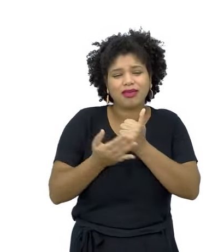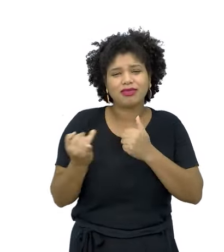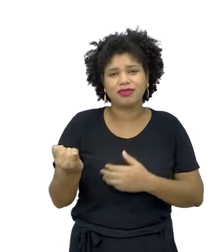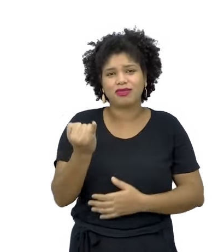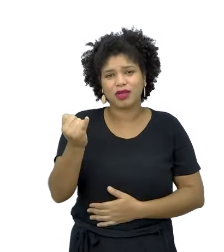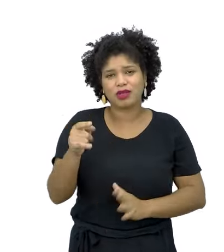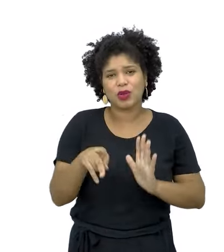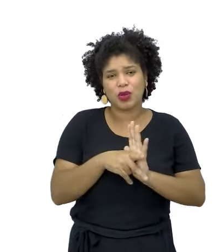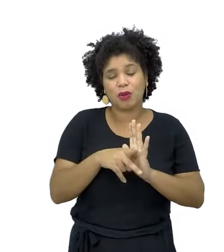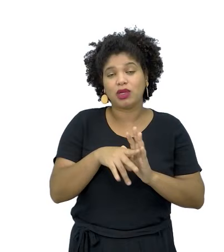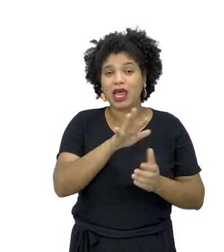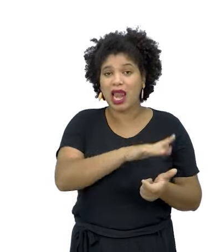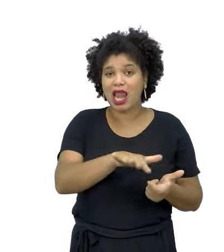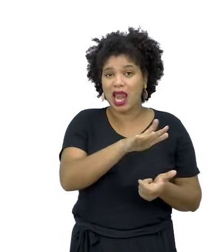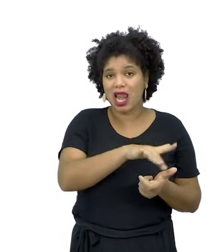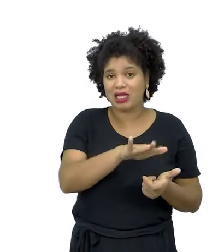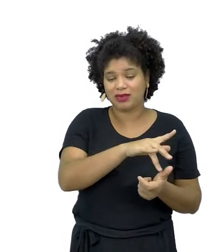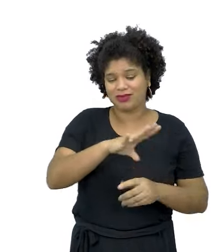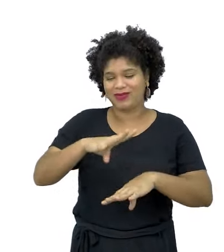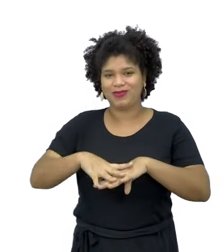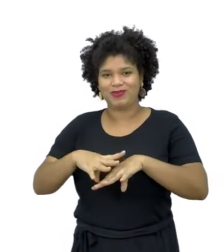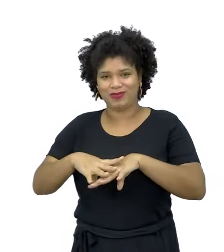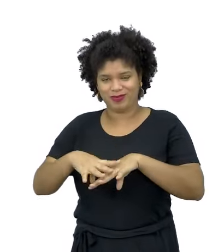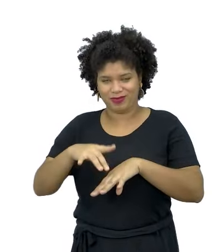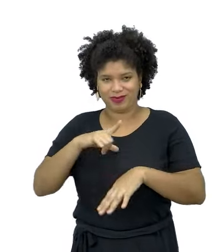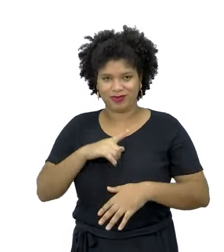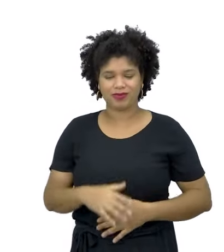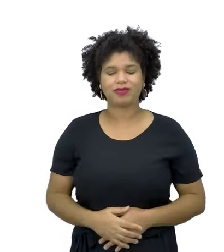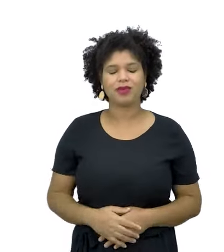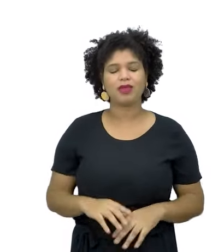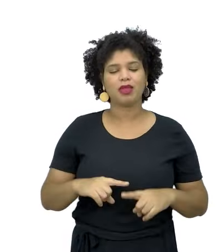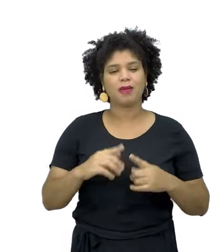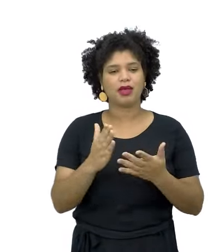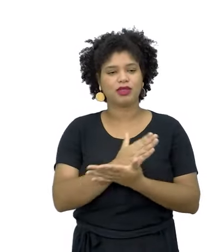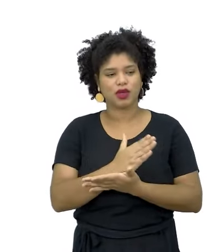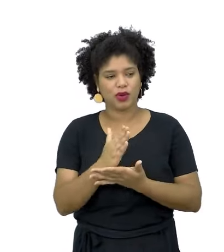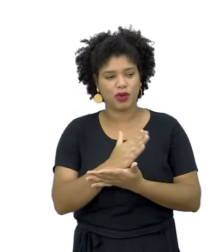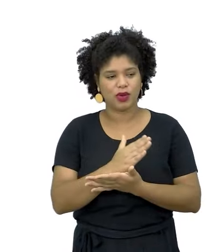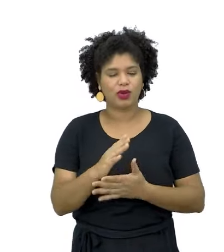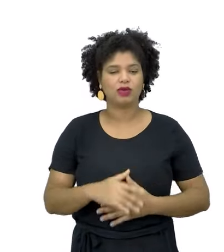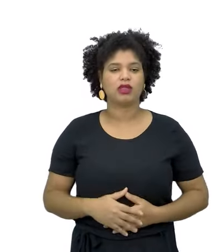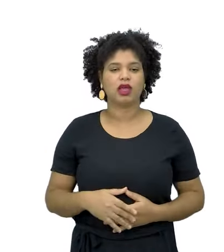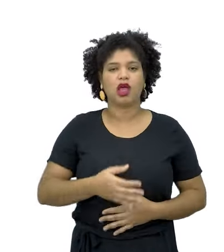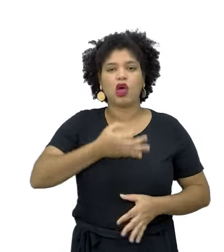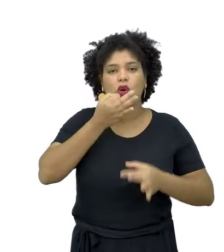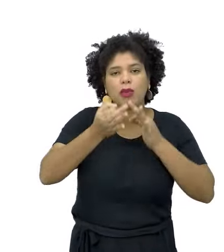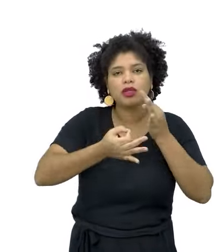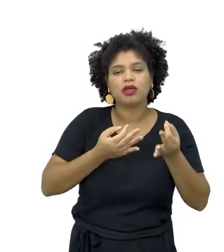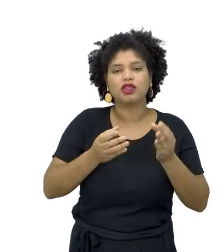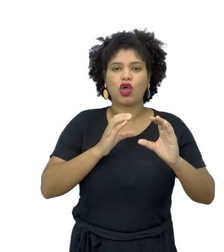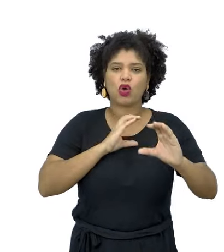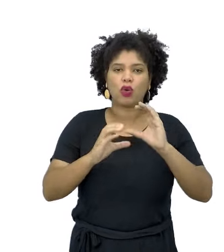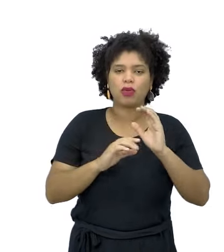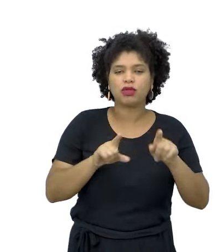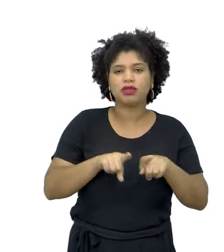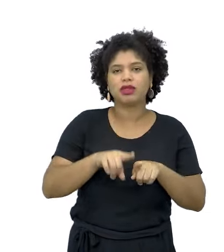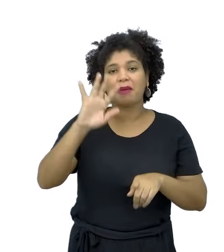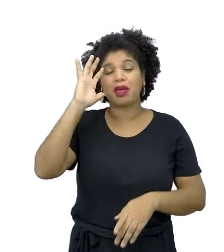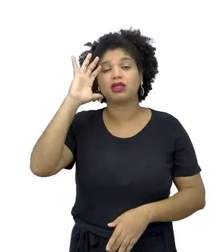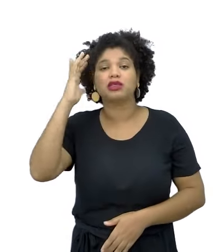no âmbito do letramento matemático, tais como a argumentação, comunicação e a